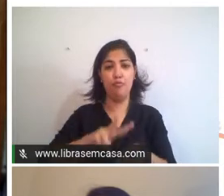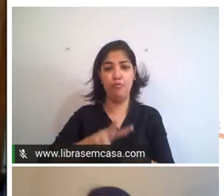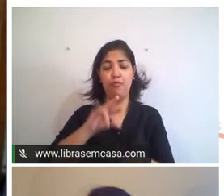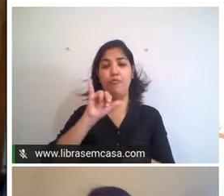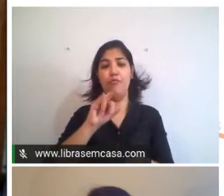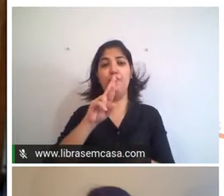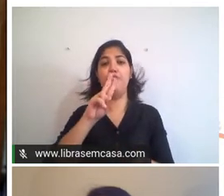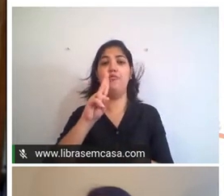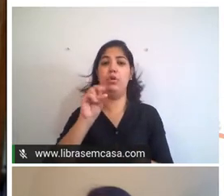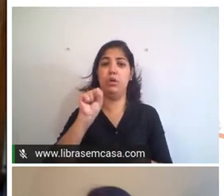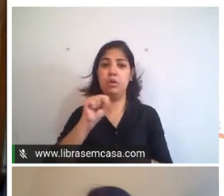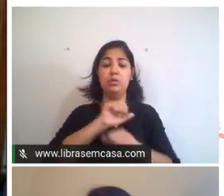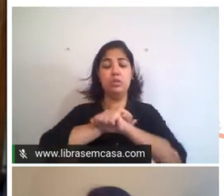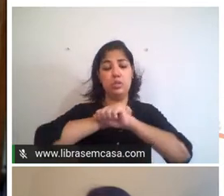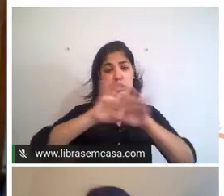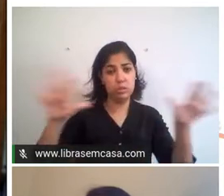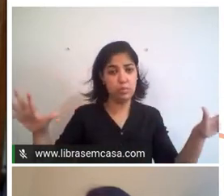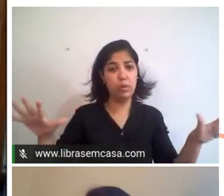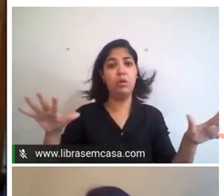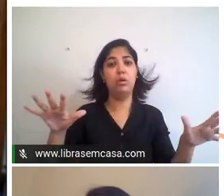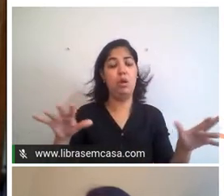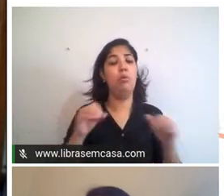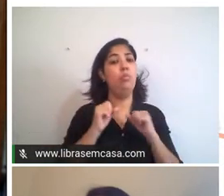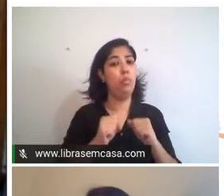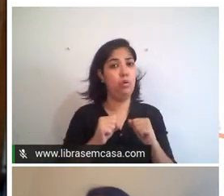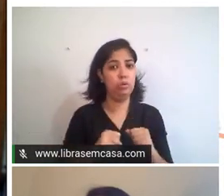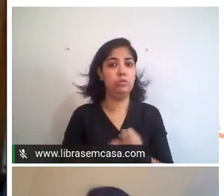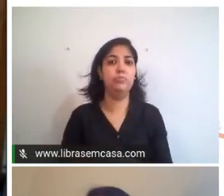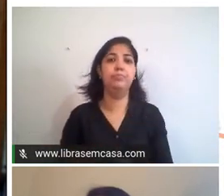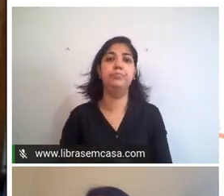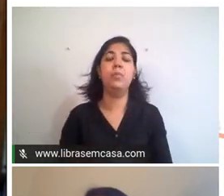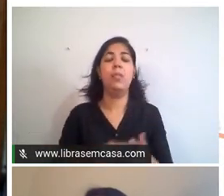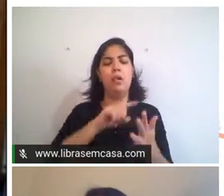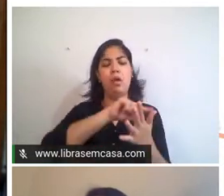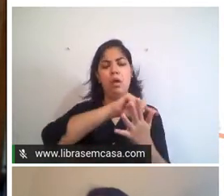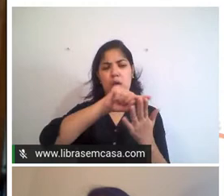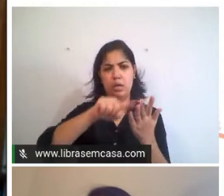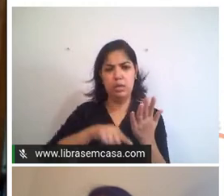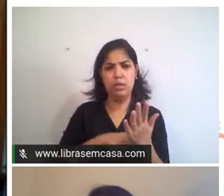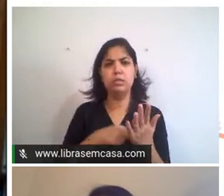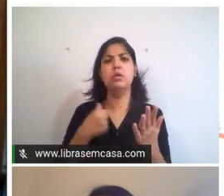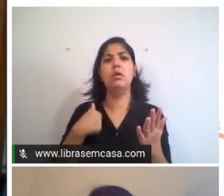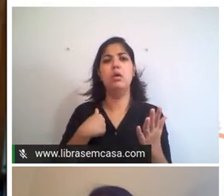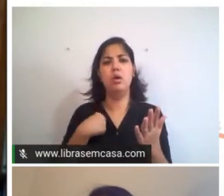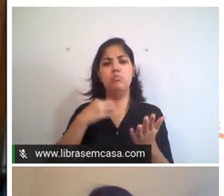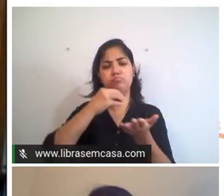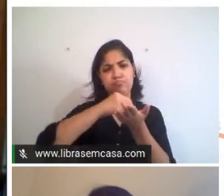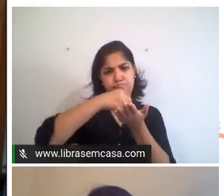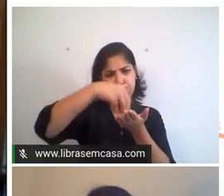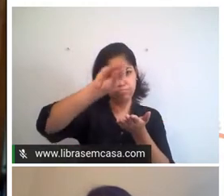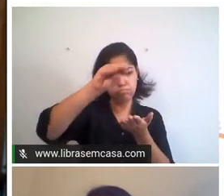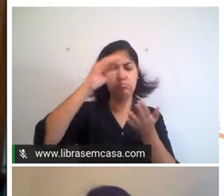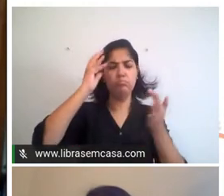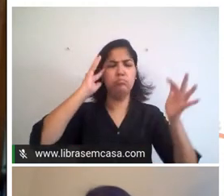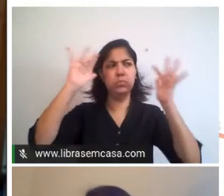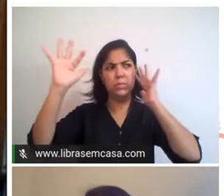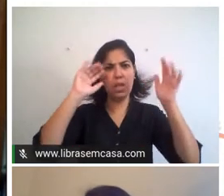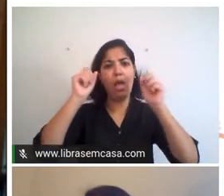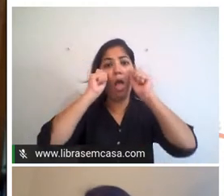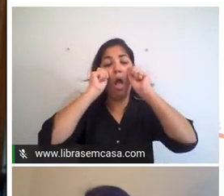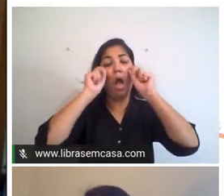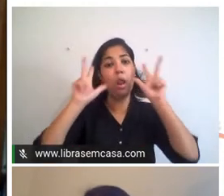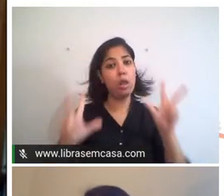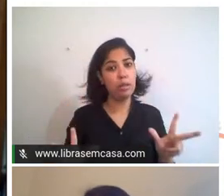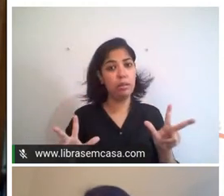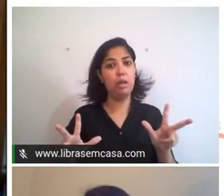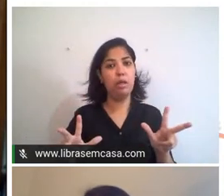da floresta amazônica. Então, basicamente, eram essas questões que eu queria trazer para vocês e alertar de que a